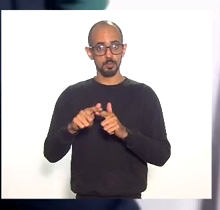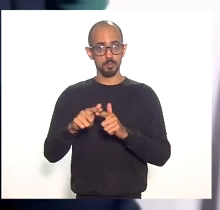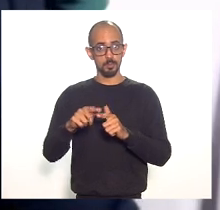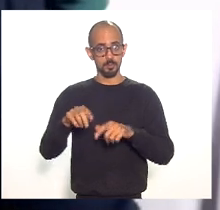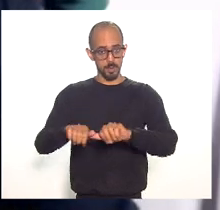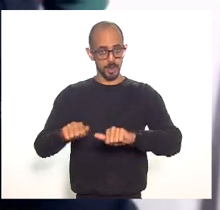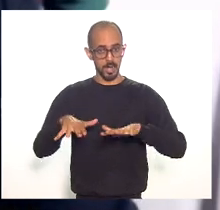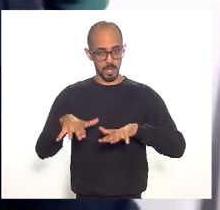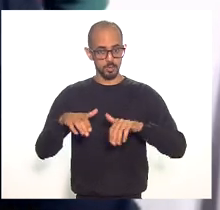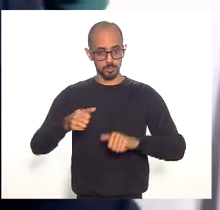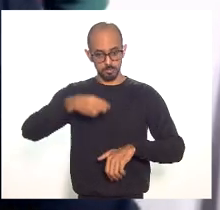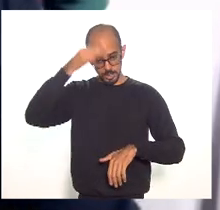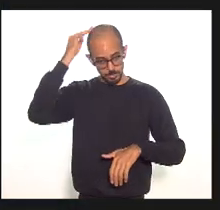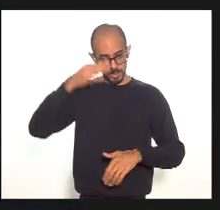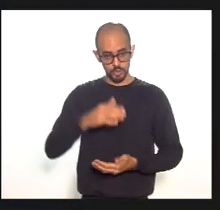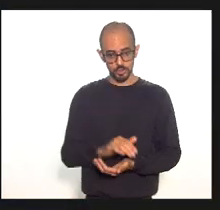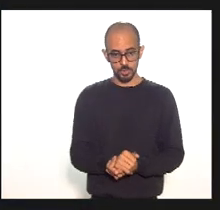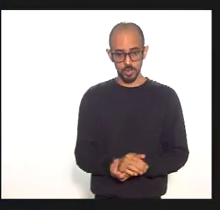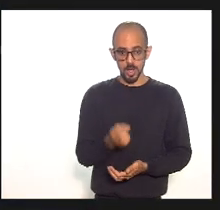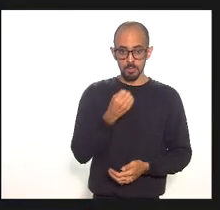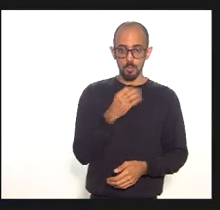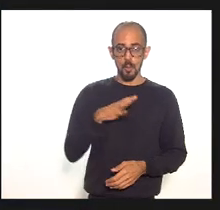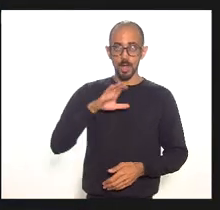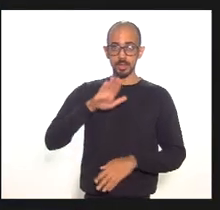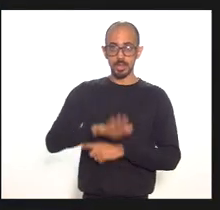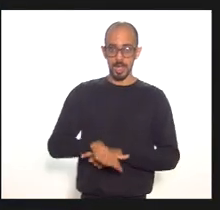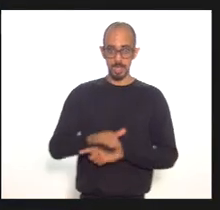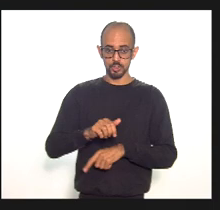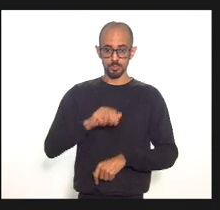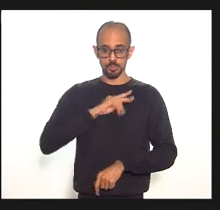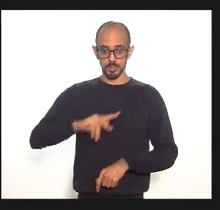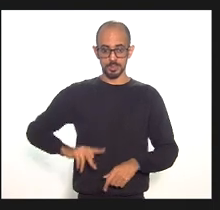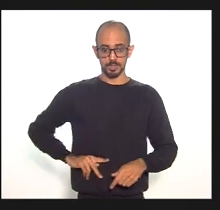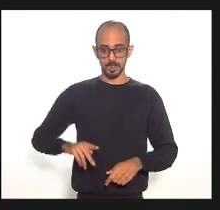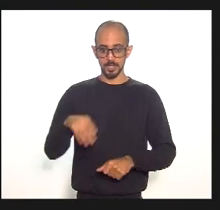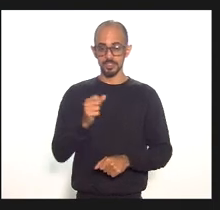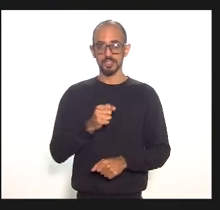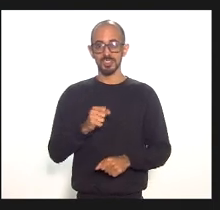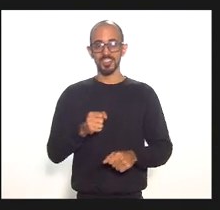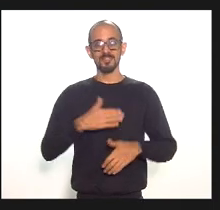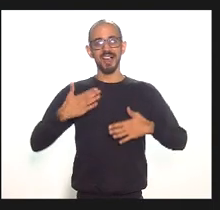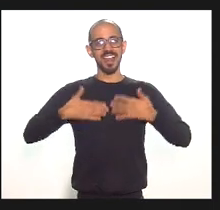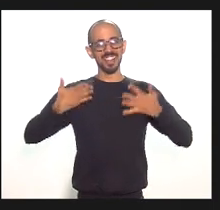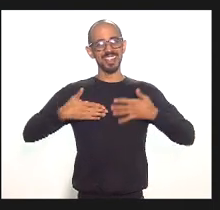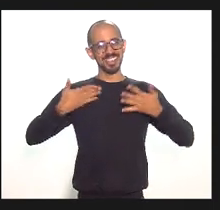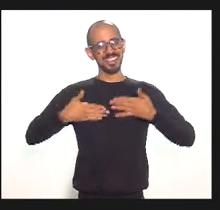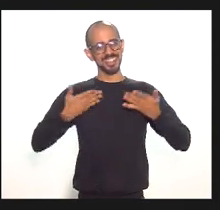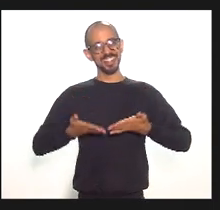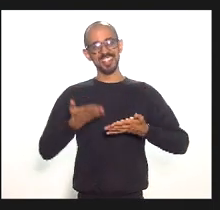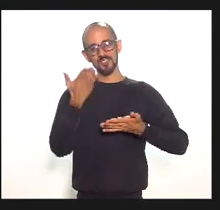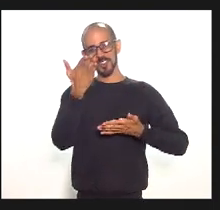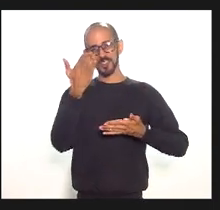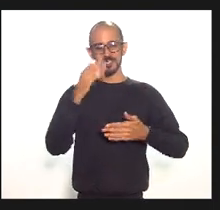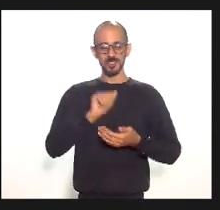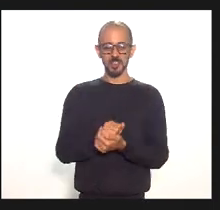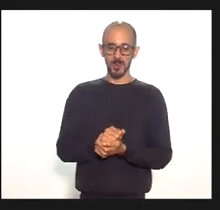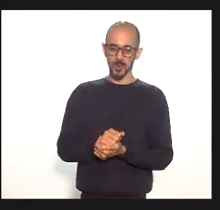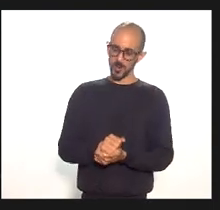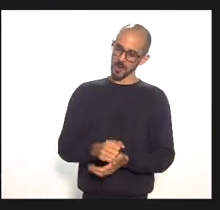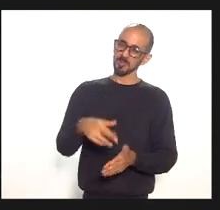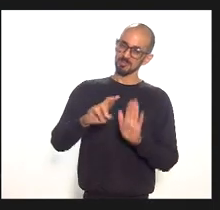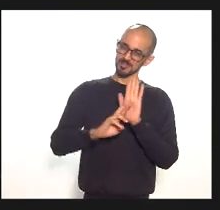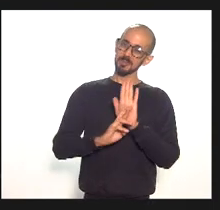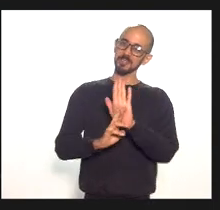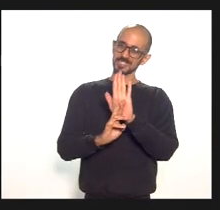Pacheco. Berubim, boa tarde, presidente. Uma alegria vê-lo na presidência da casa. Boa Vossa tarde. Excelência representa muito